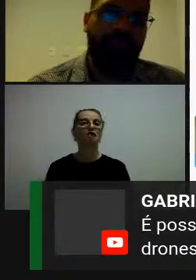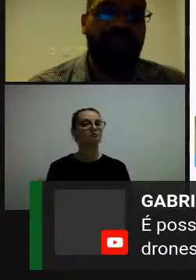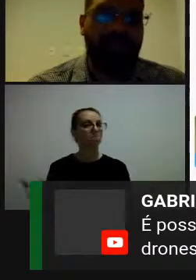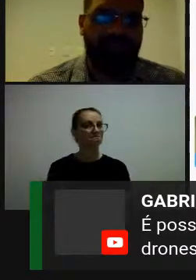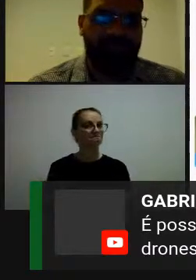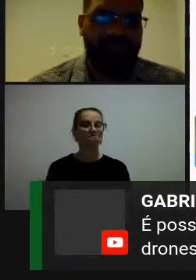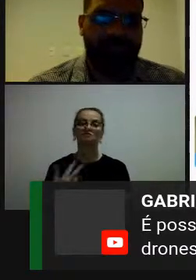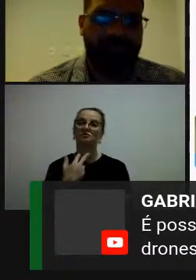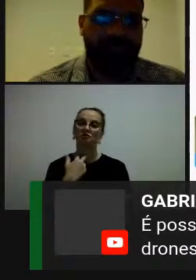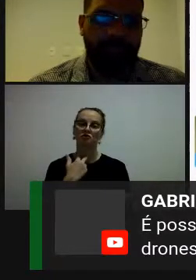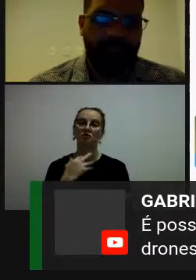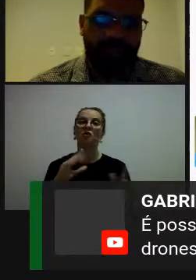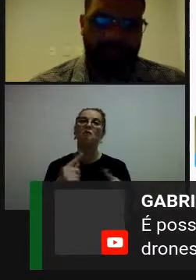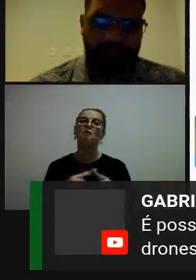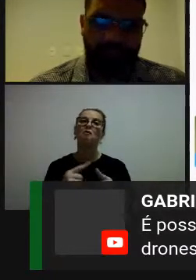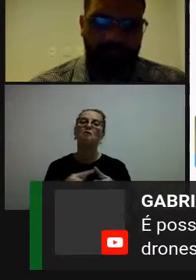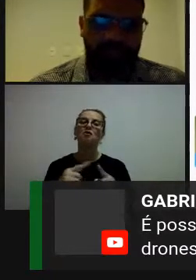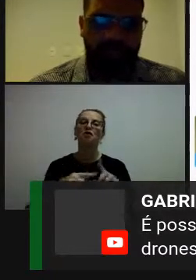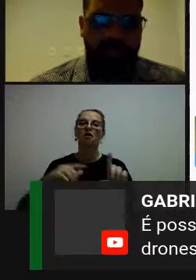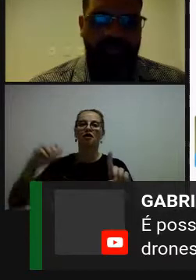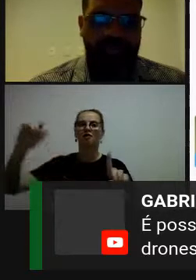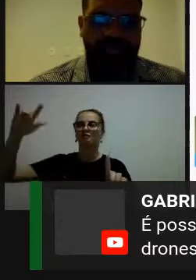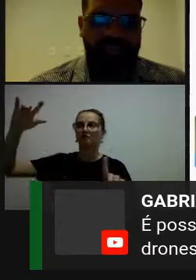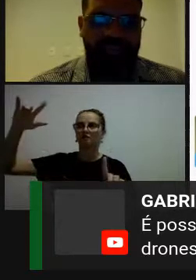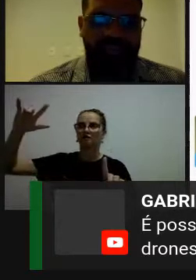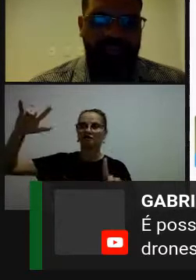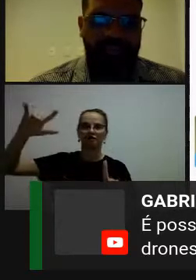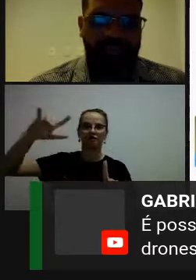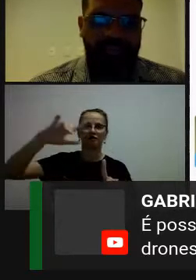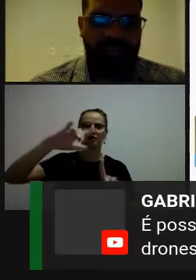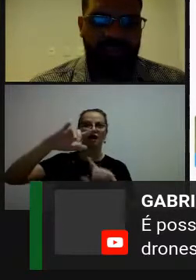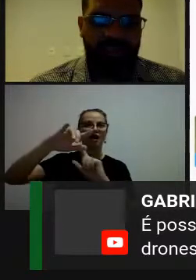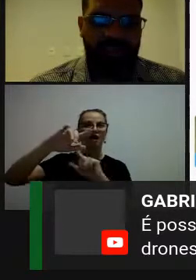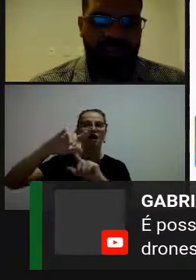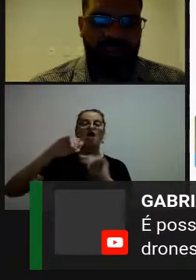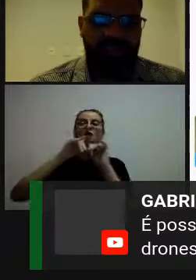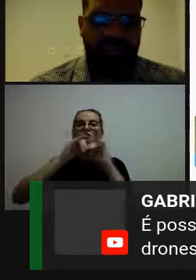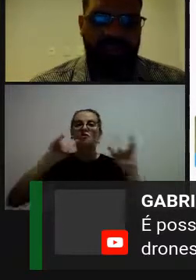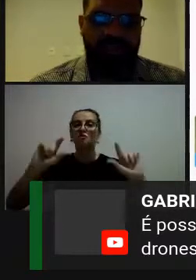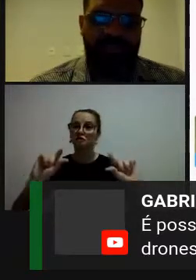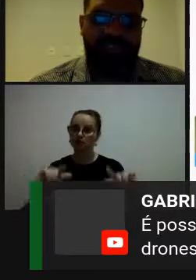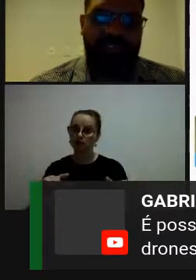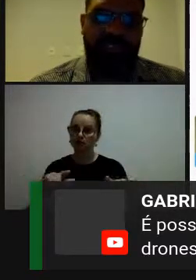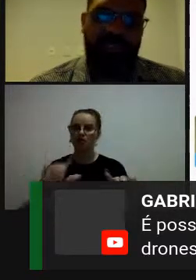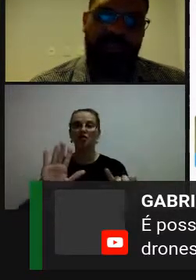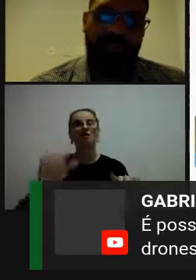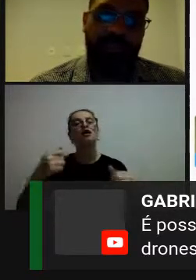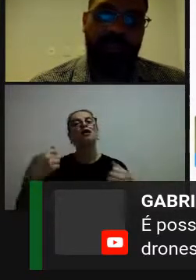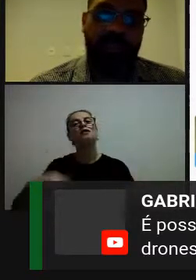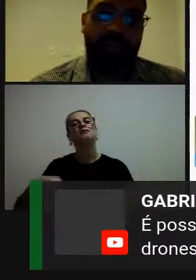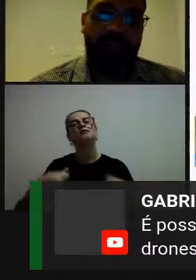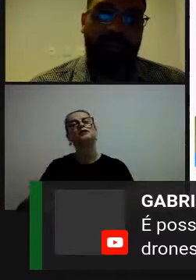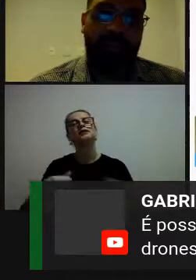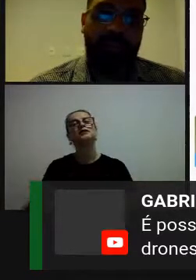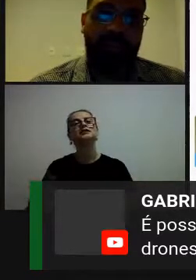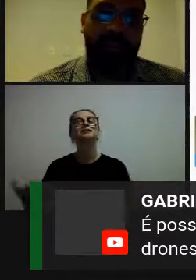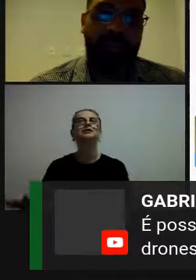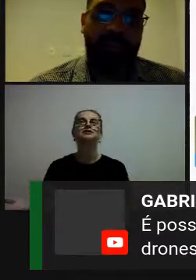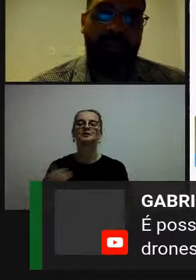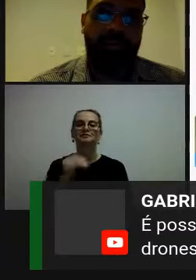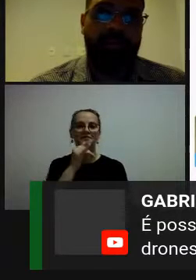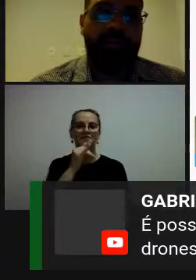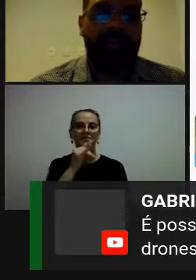ainda muito pequena, né? Para fazer esse tipo de trabalho, você precisaria de